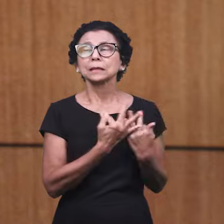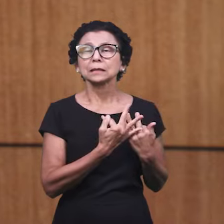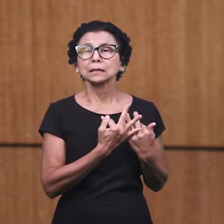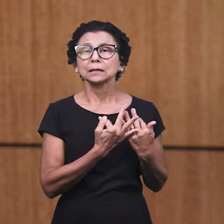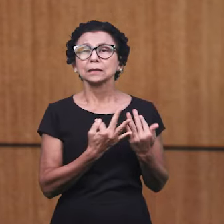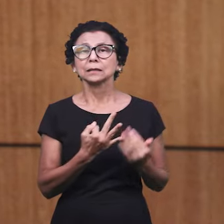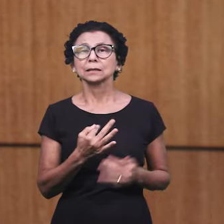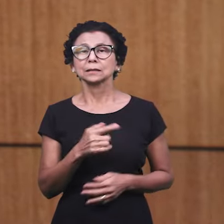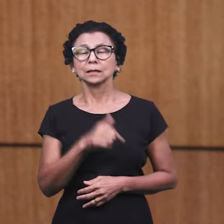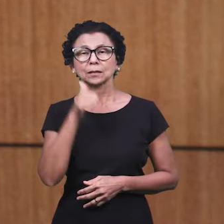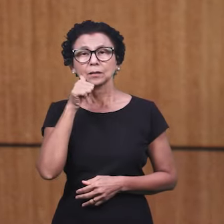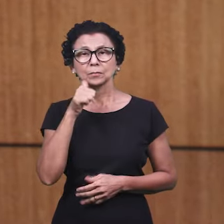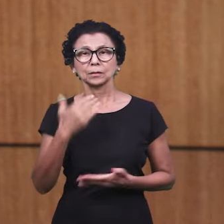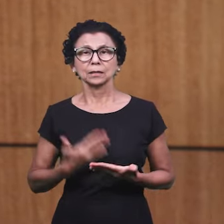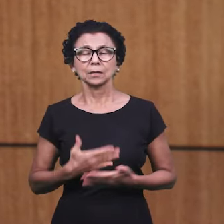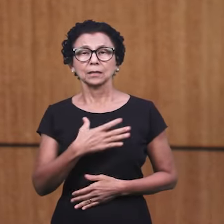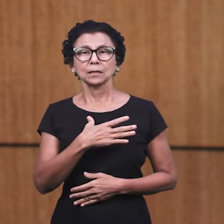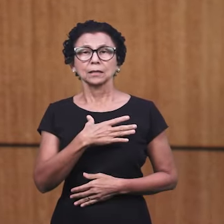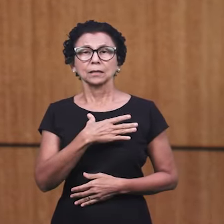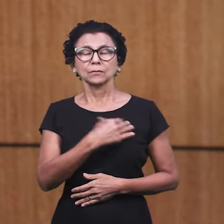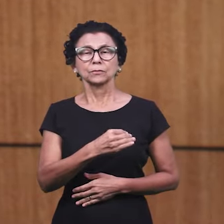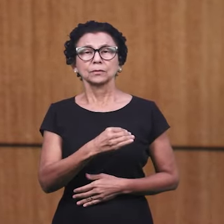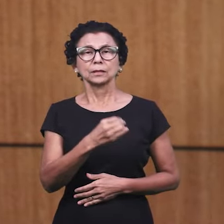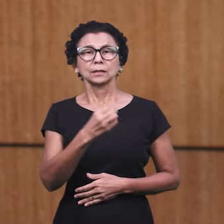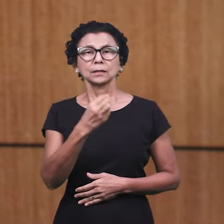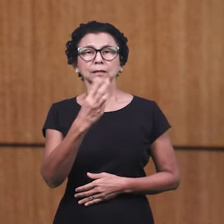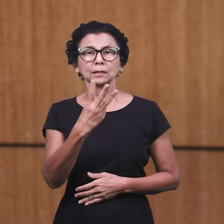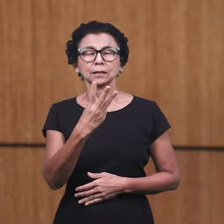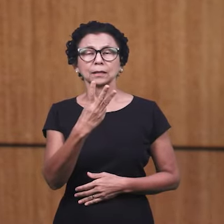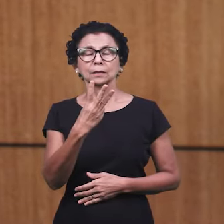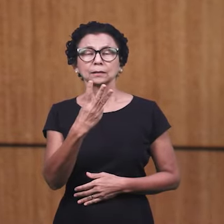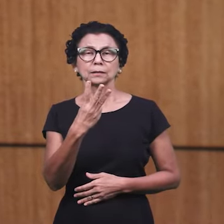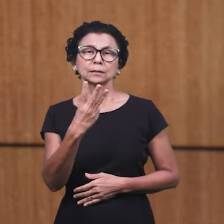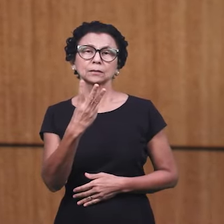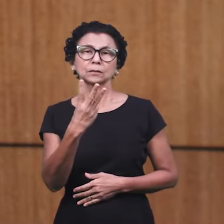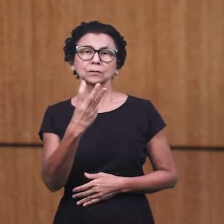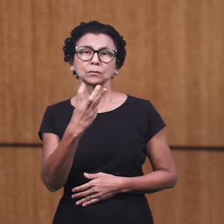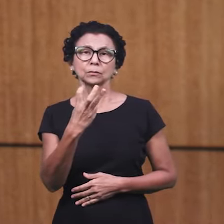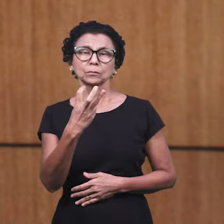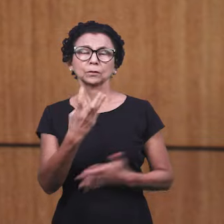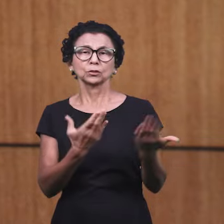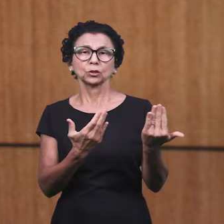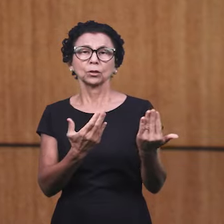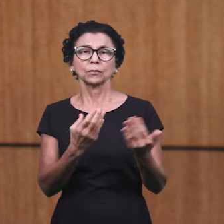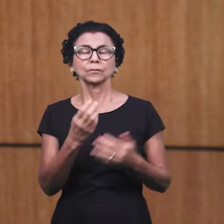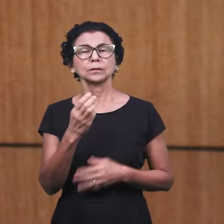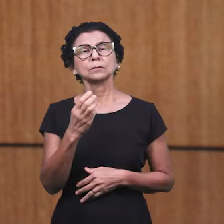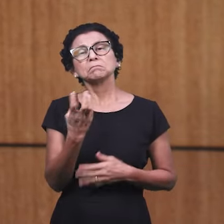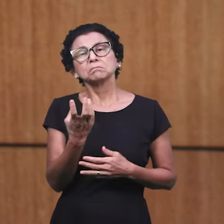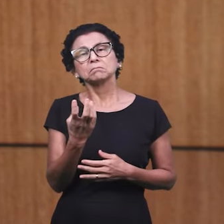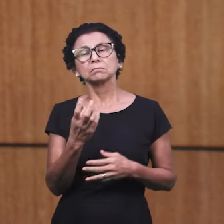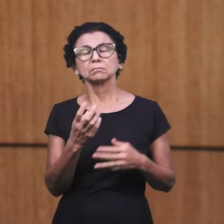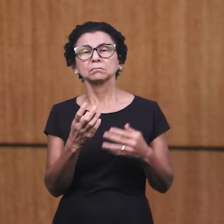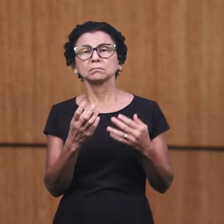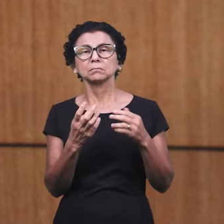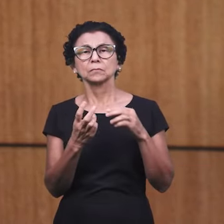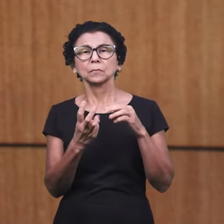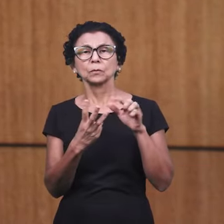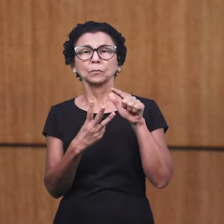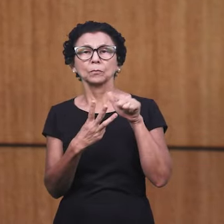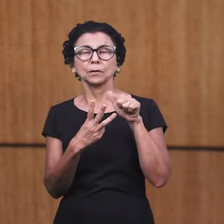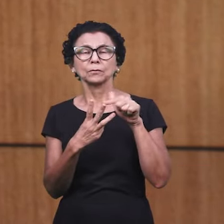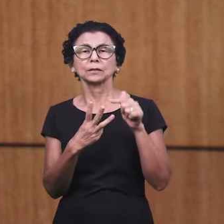filhas. 2 filhas são jovens e a outra é casada. Uma de suas filhas, há 7 anos, não